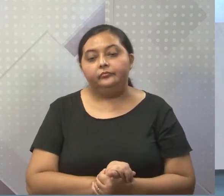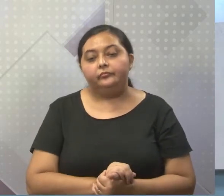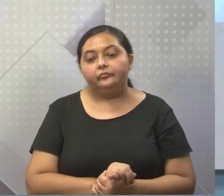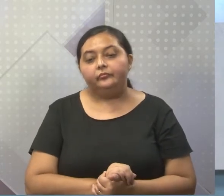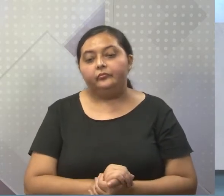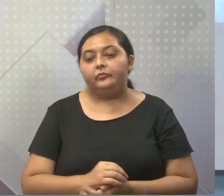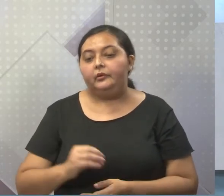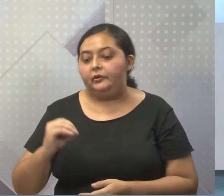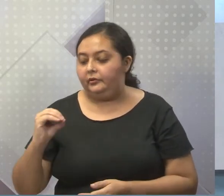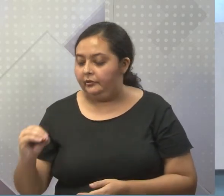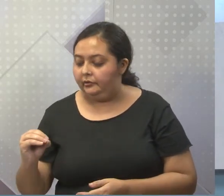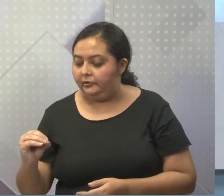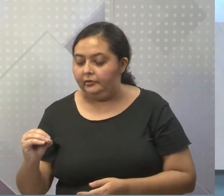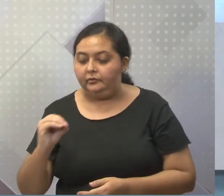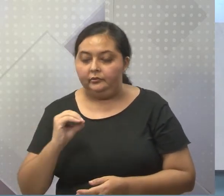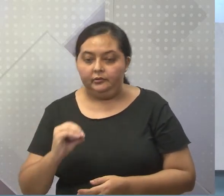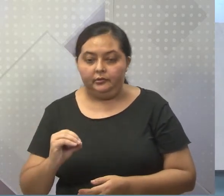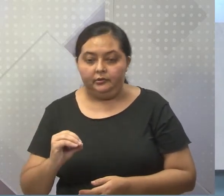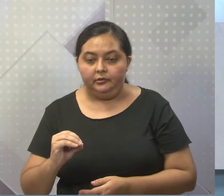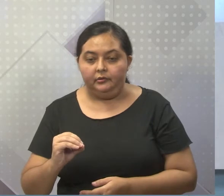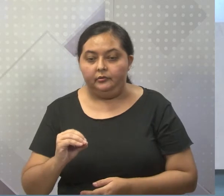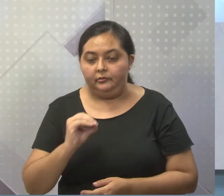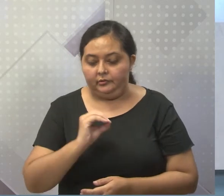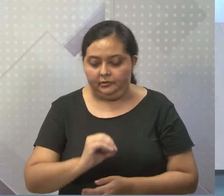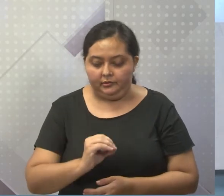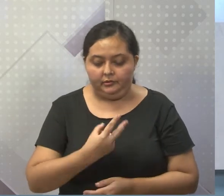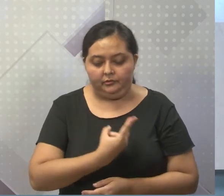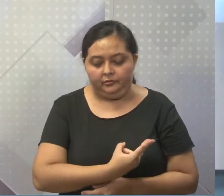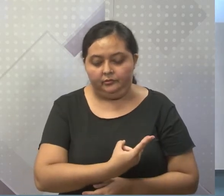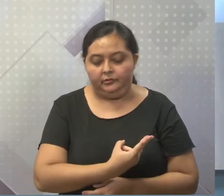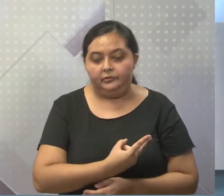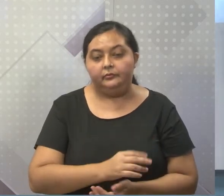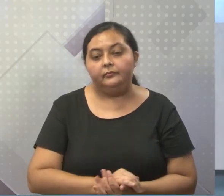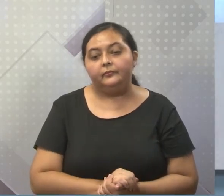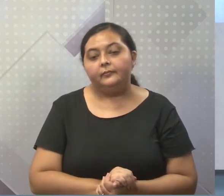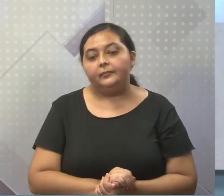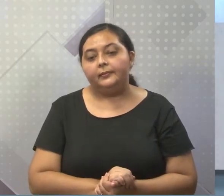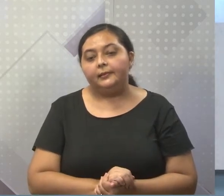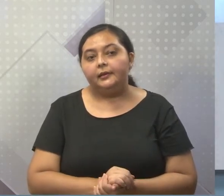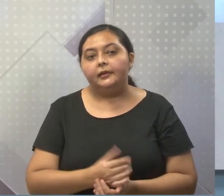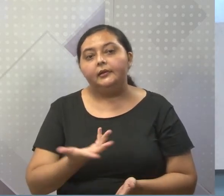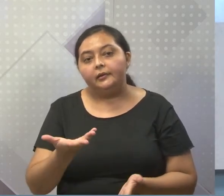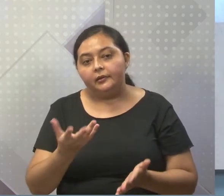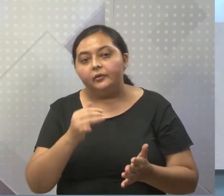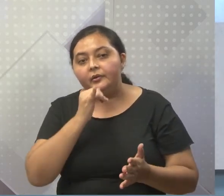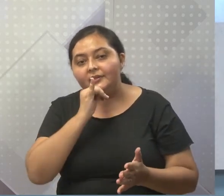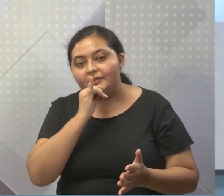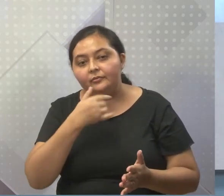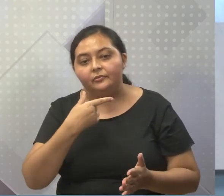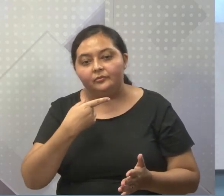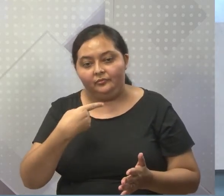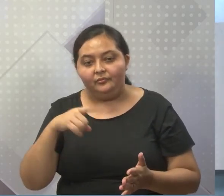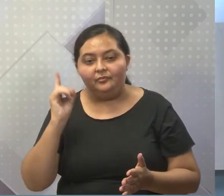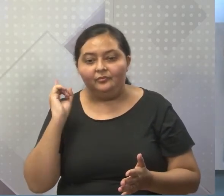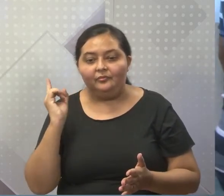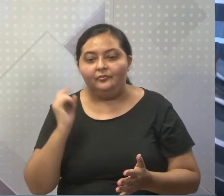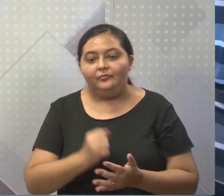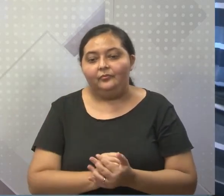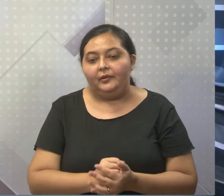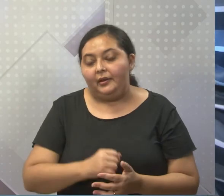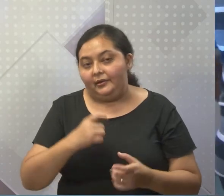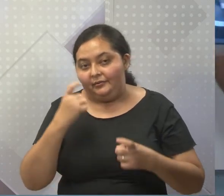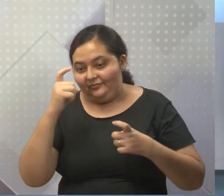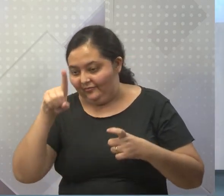Aqui eu tenho 0, 0, 0, 2. Igual aquele anteriormente, eu não me preocupei com a questão da